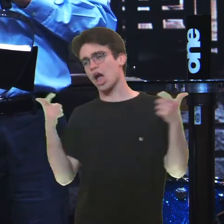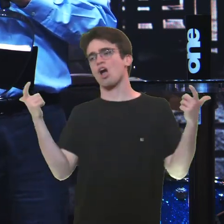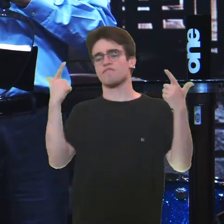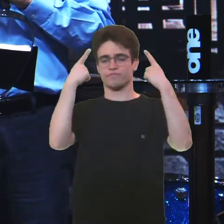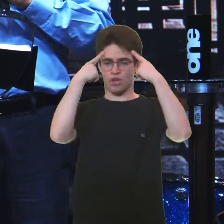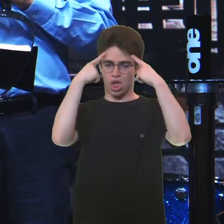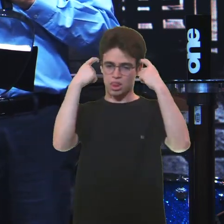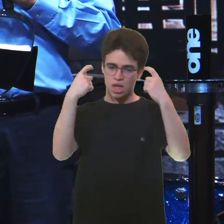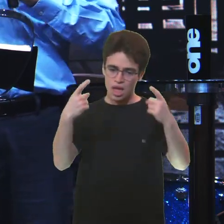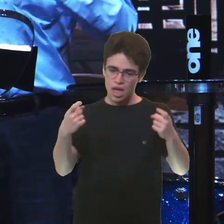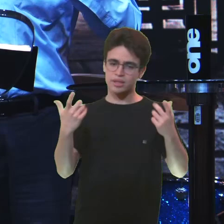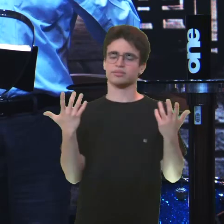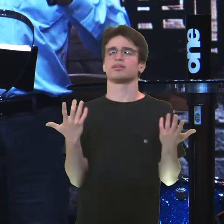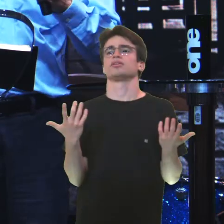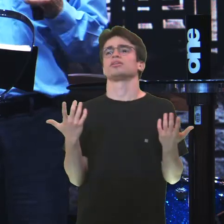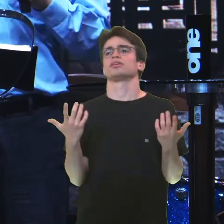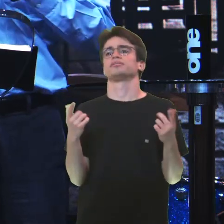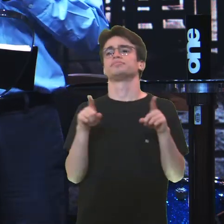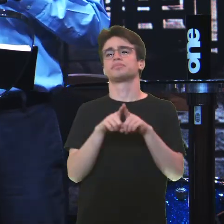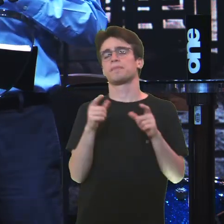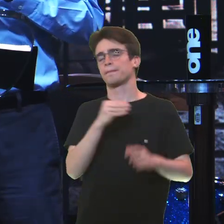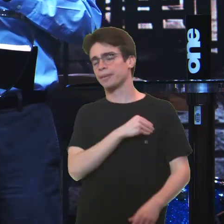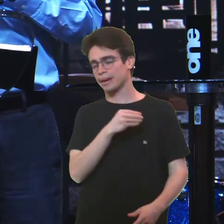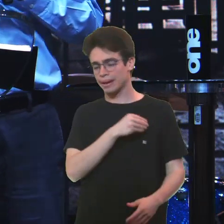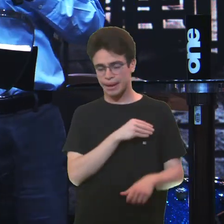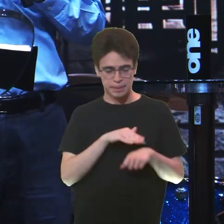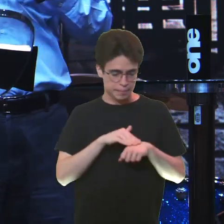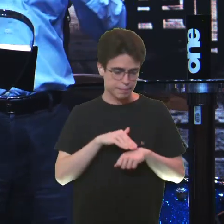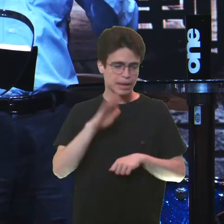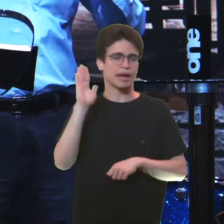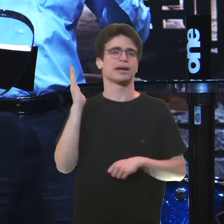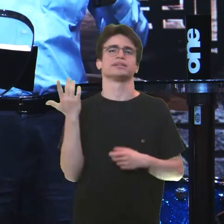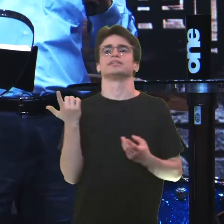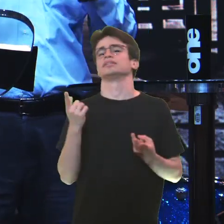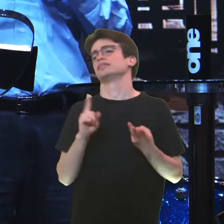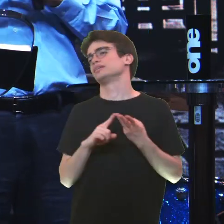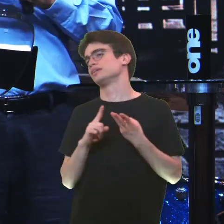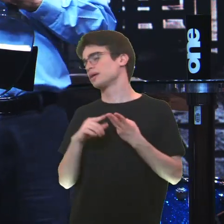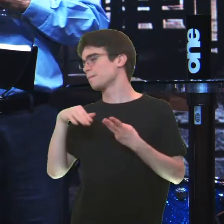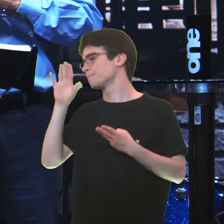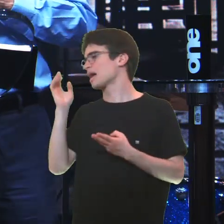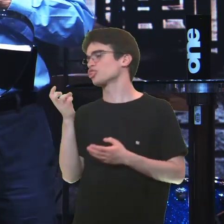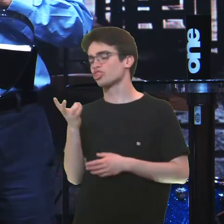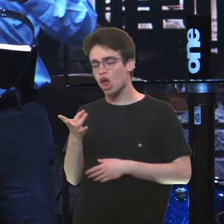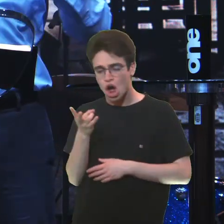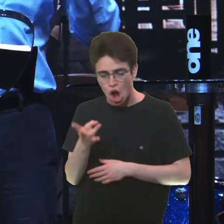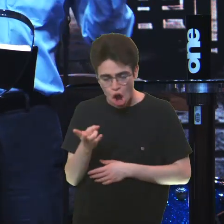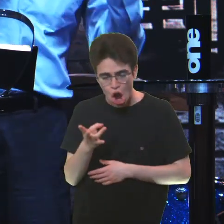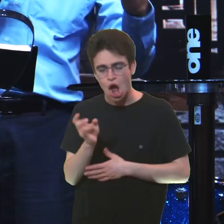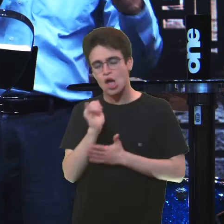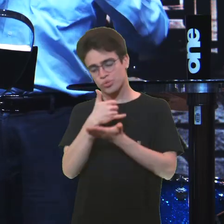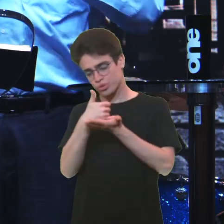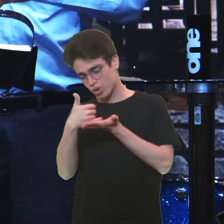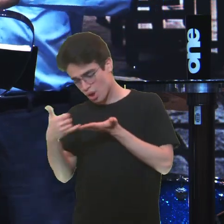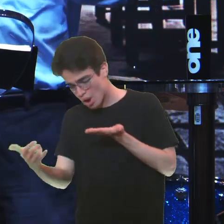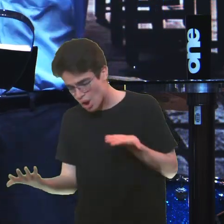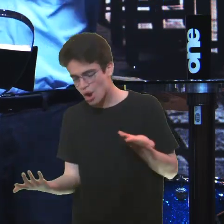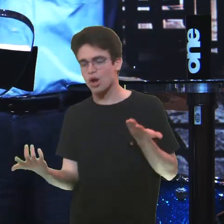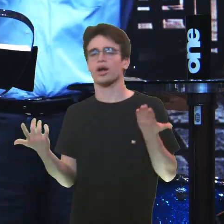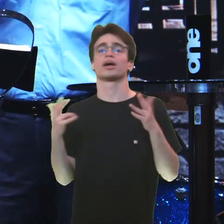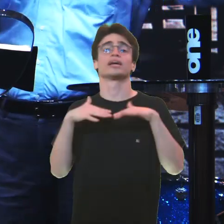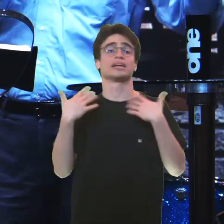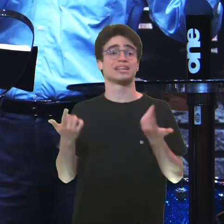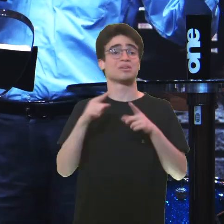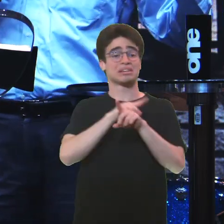de criminalidade, hay más pecado, tem mais pecado, hay más drogas. tem mais drogas. Entonces las personas tratan Então de